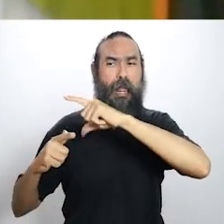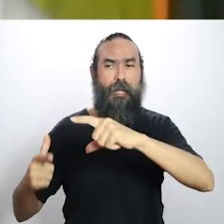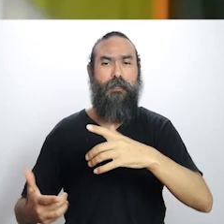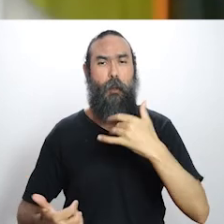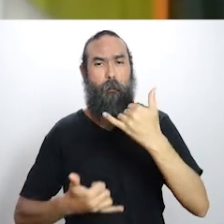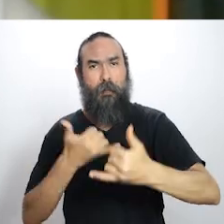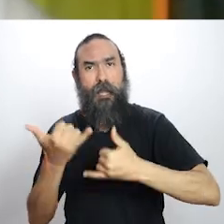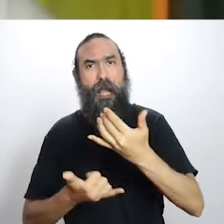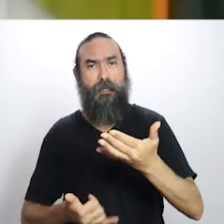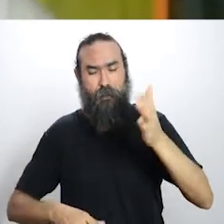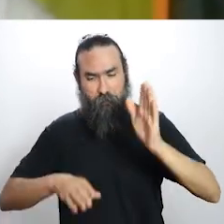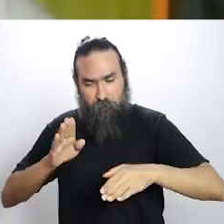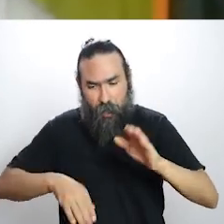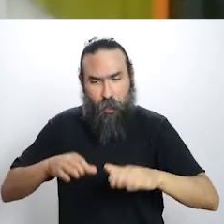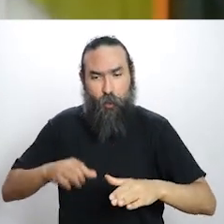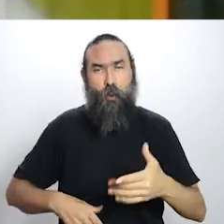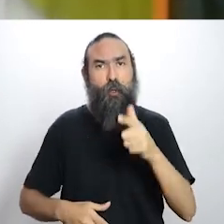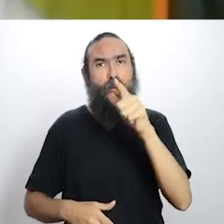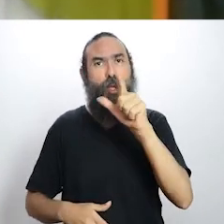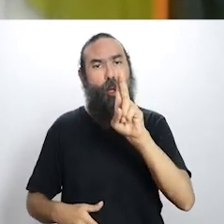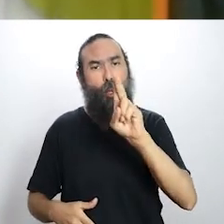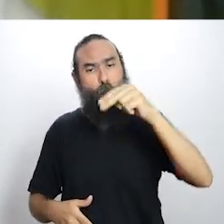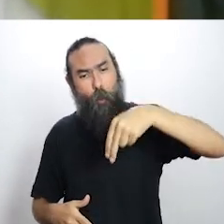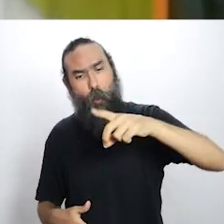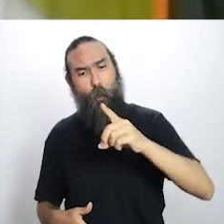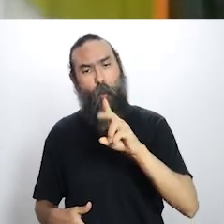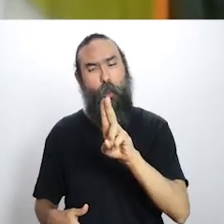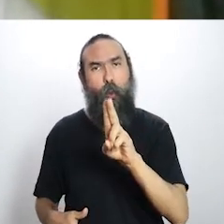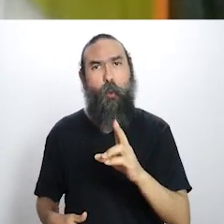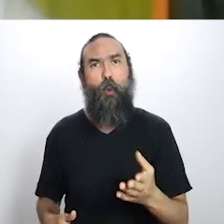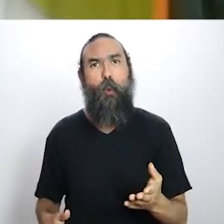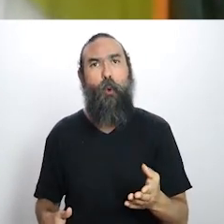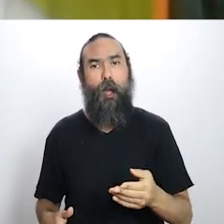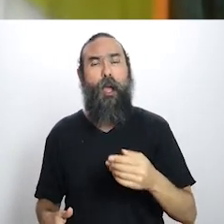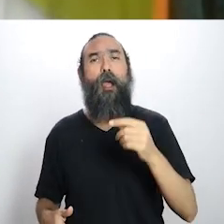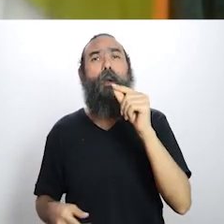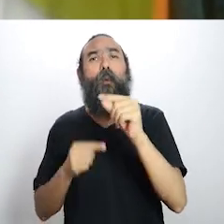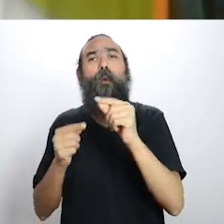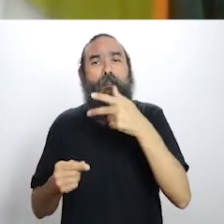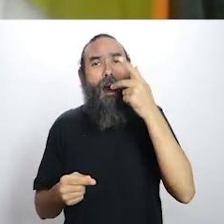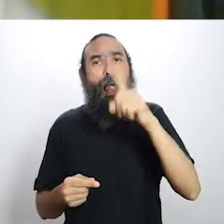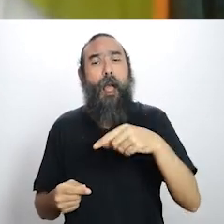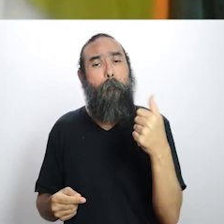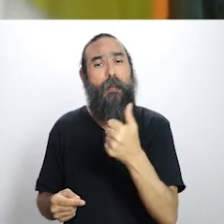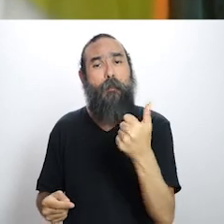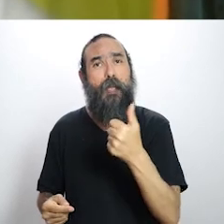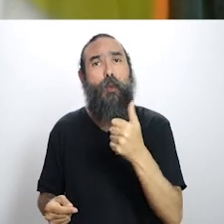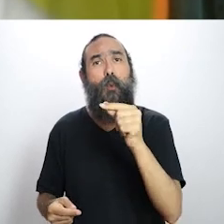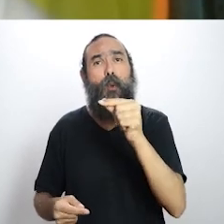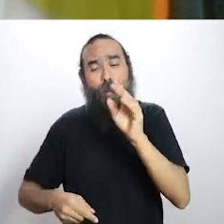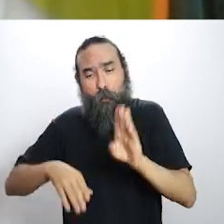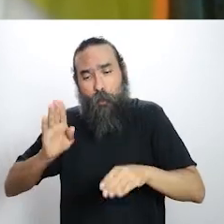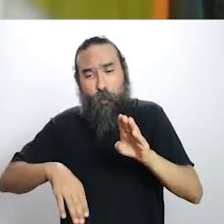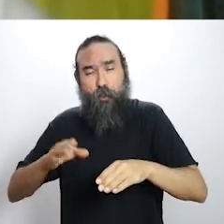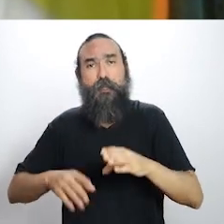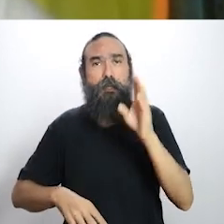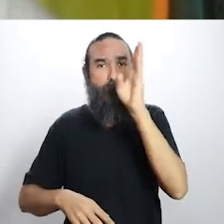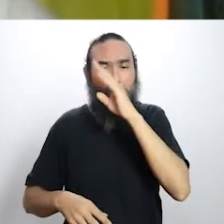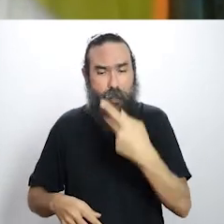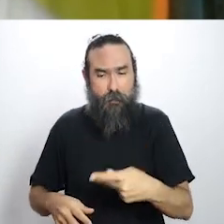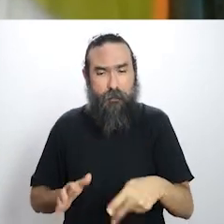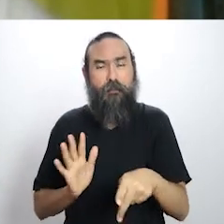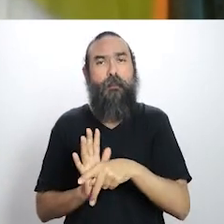estão resguardados os batuques, o lundu, que é o nosso dito primeiro ritmo. Então, toda essa riqueza de patrimônio material,